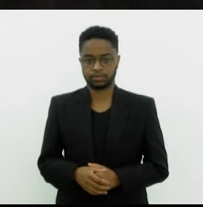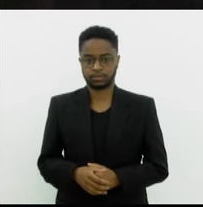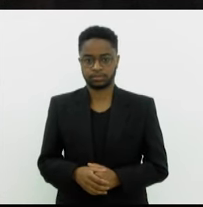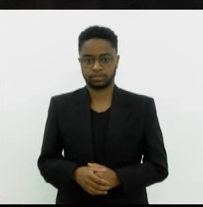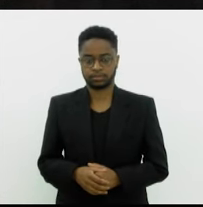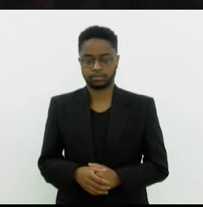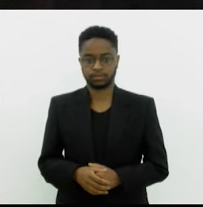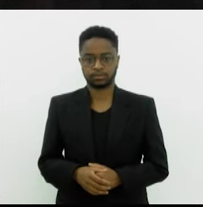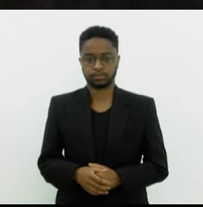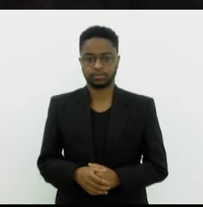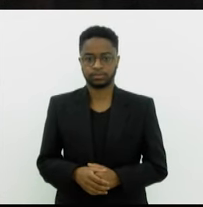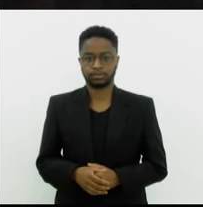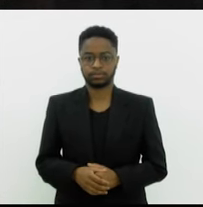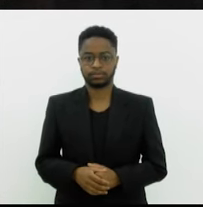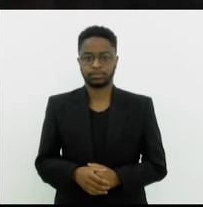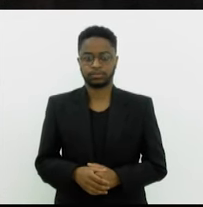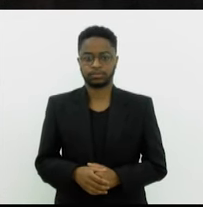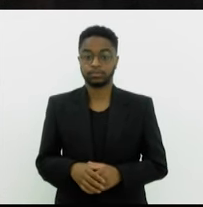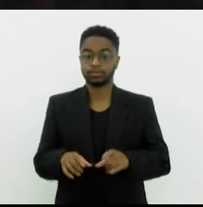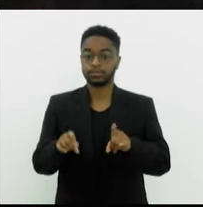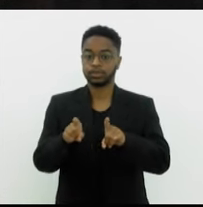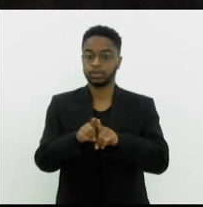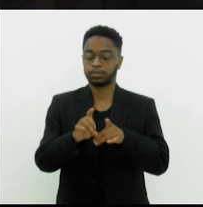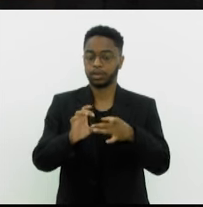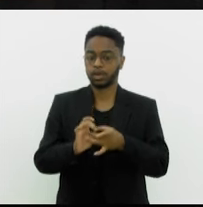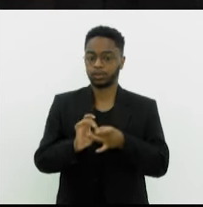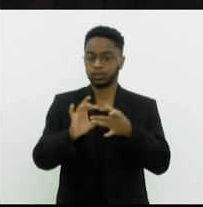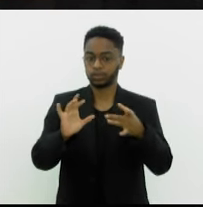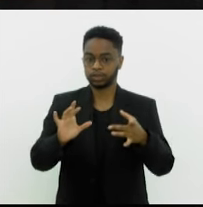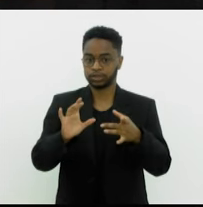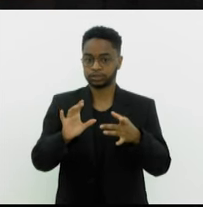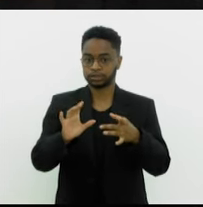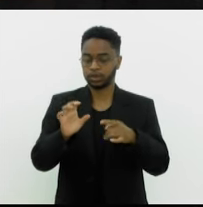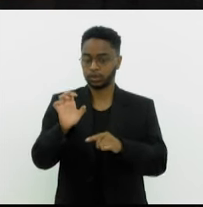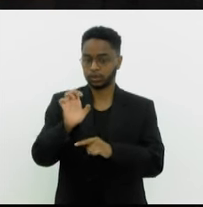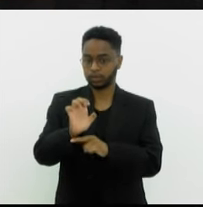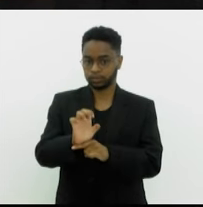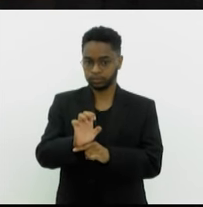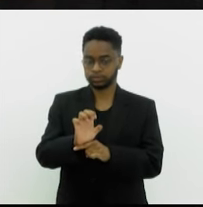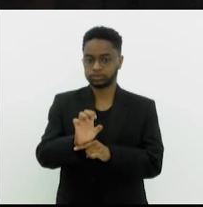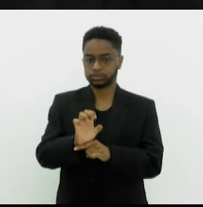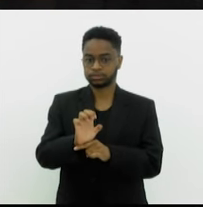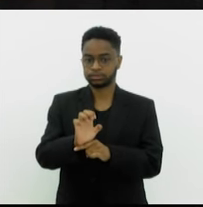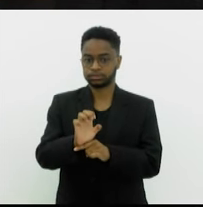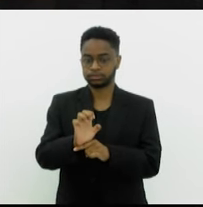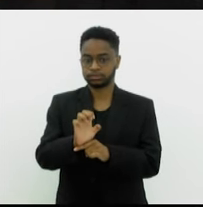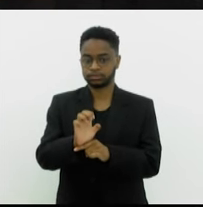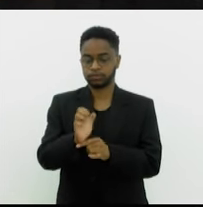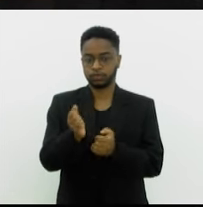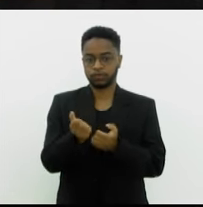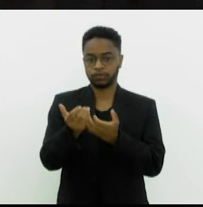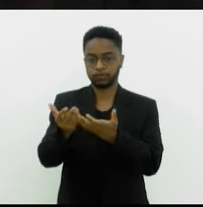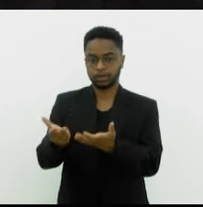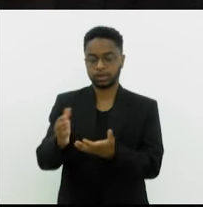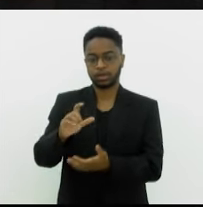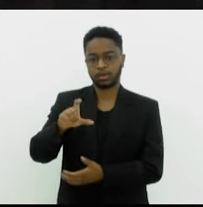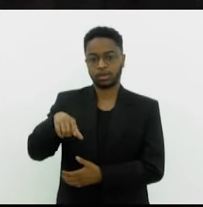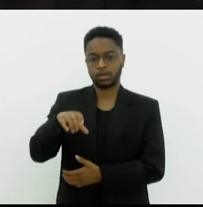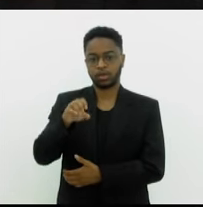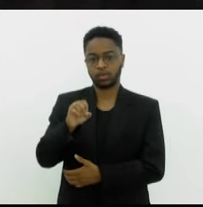E ainda autoriza o Estado a conceder crédito